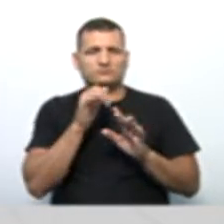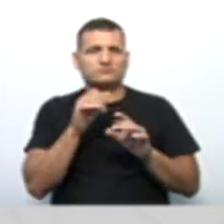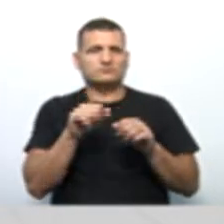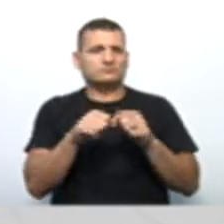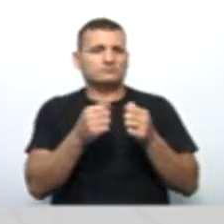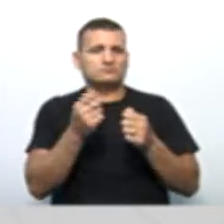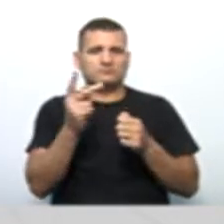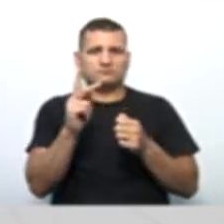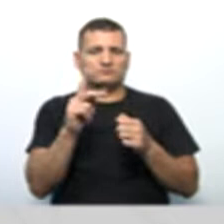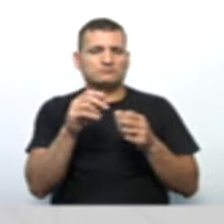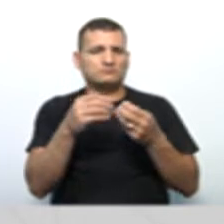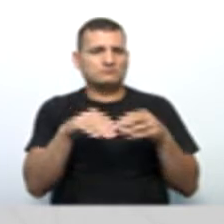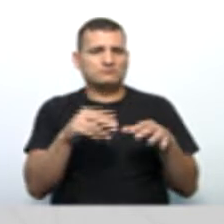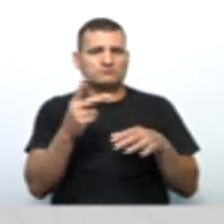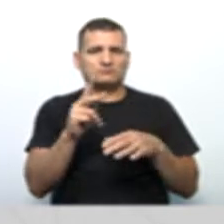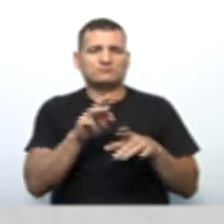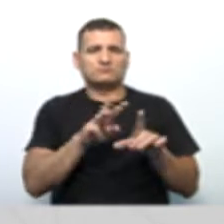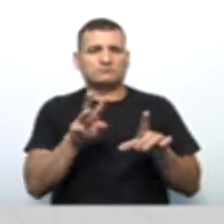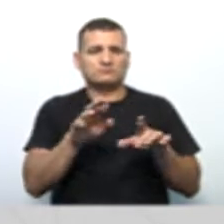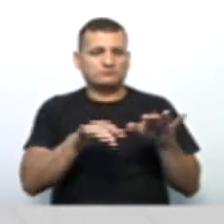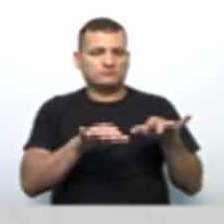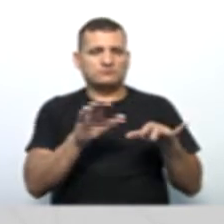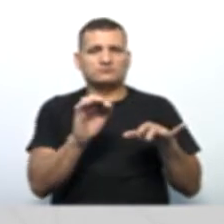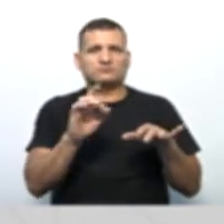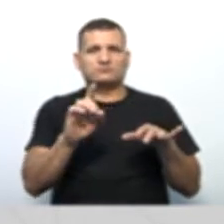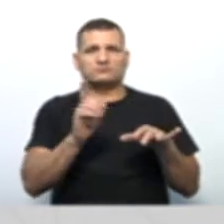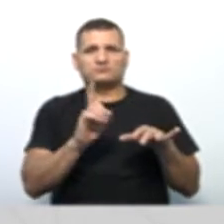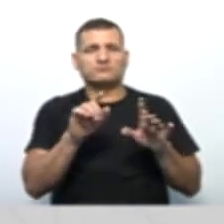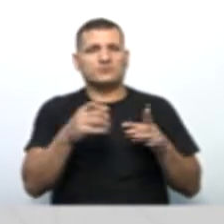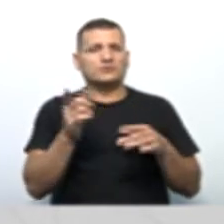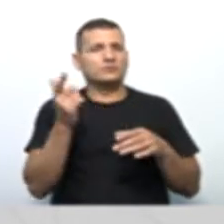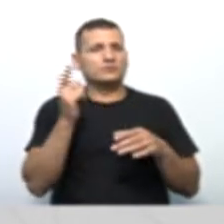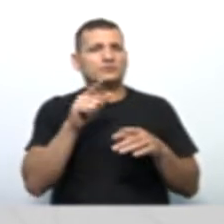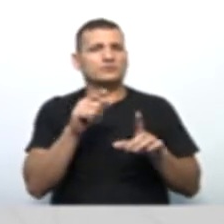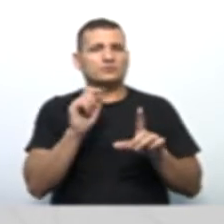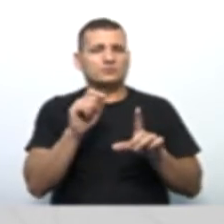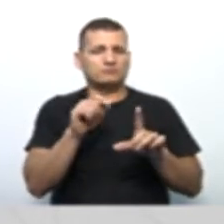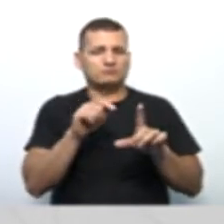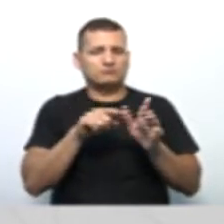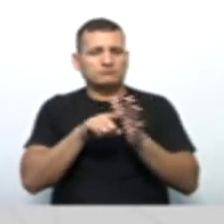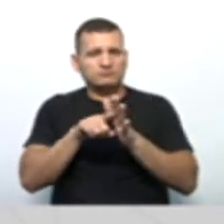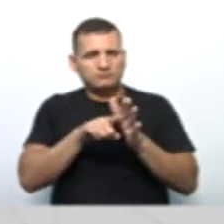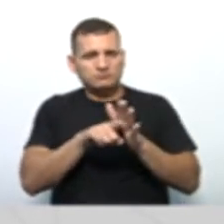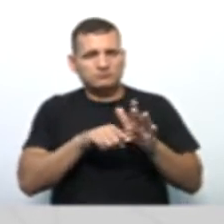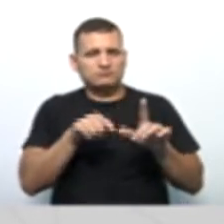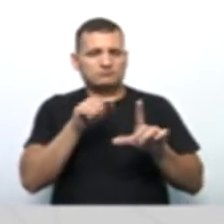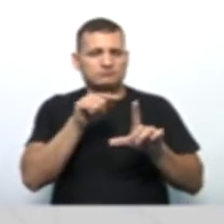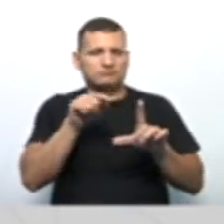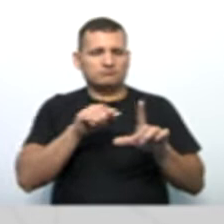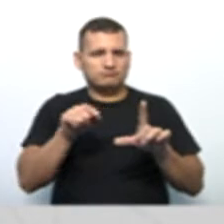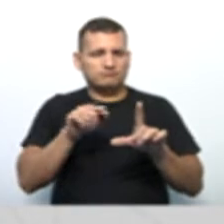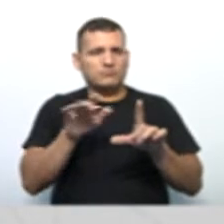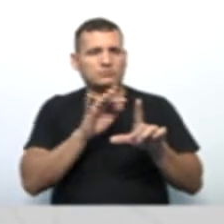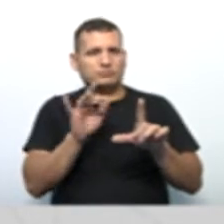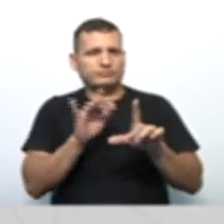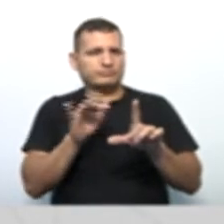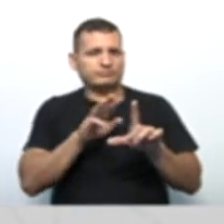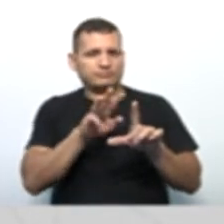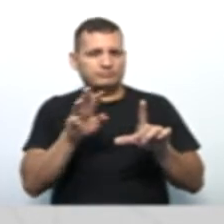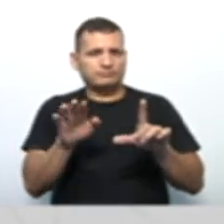site entrar no código e ronaldo mas pode ele tem que conseguir navegar de forma fluida por todas as páginas é